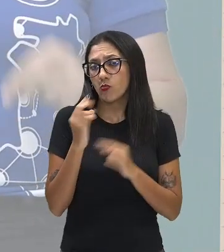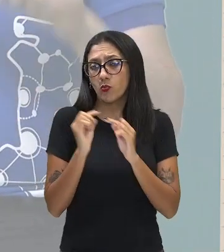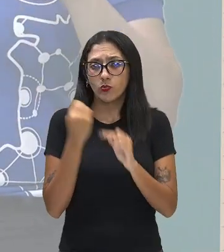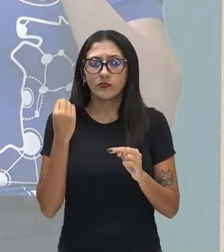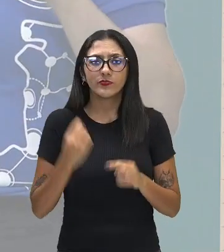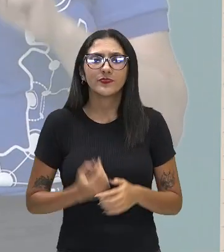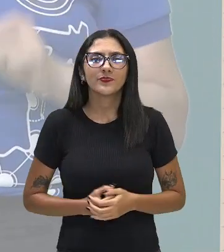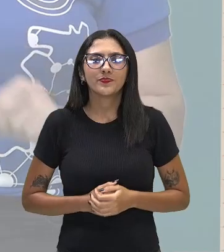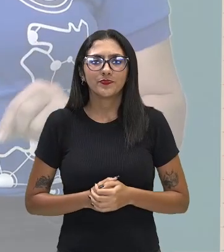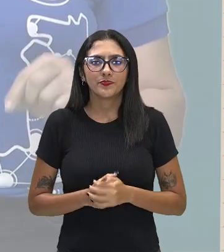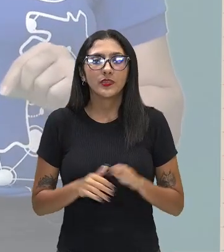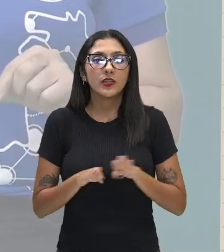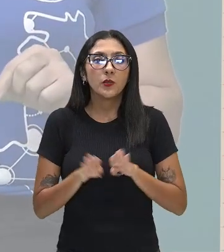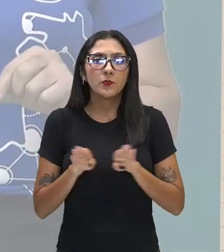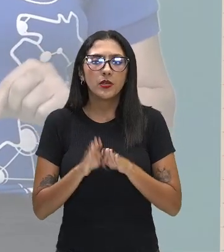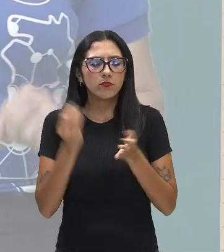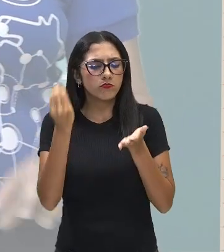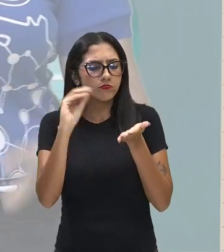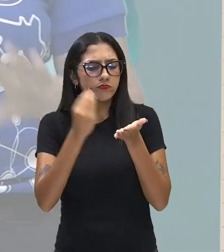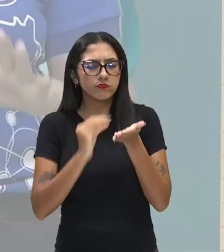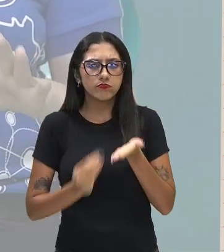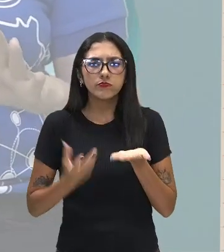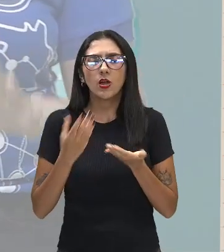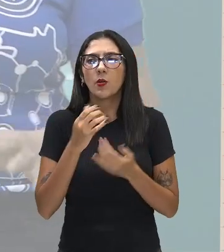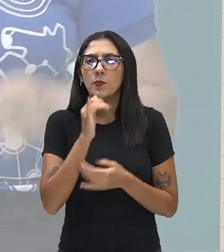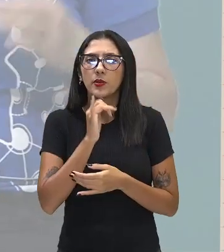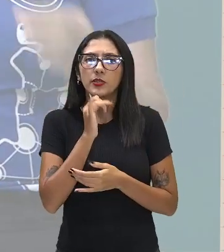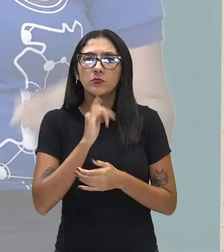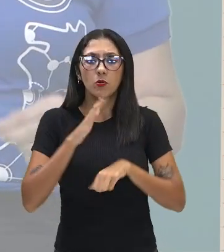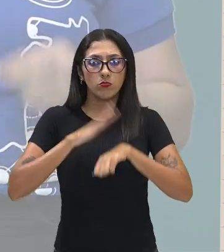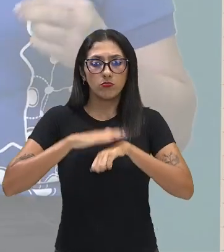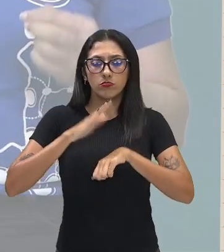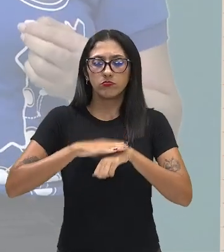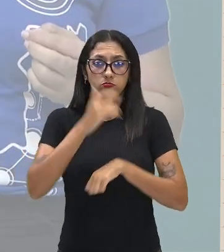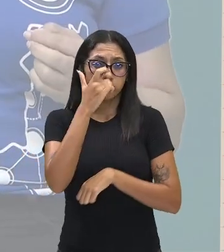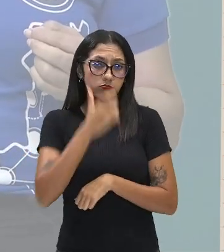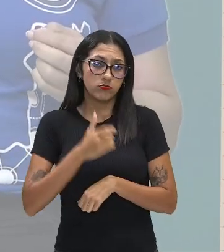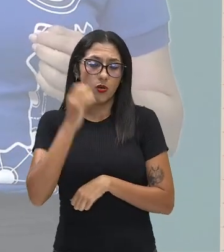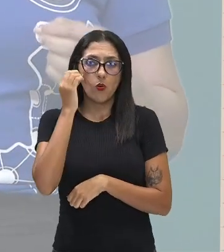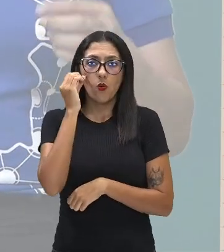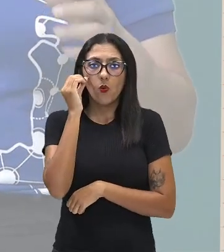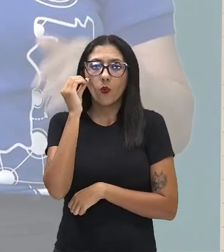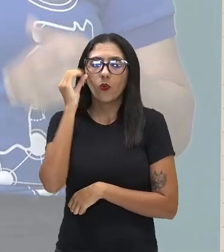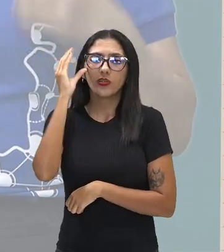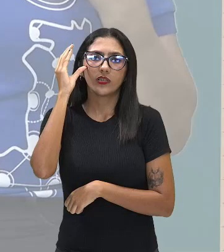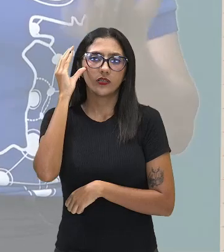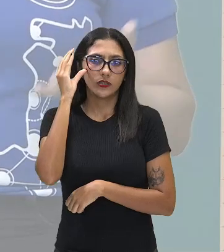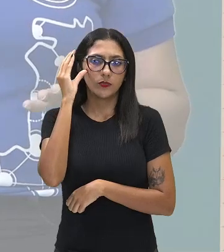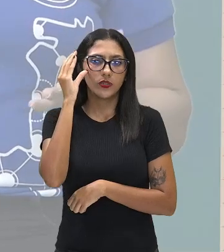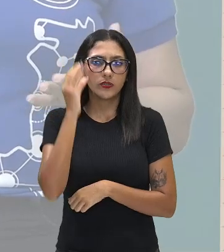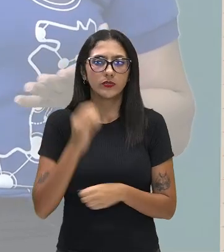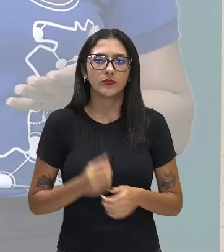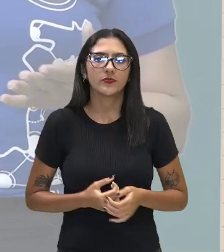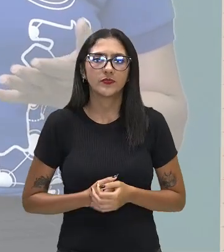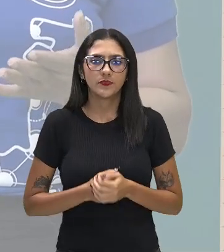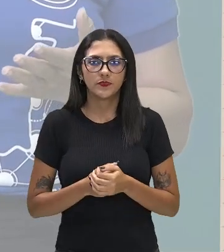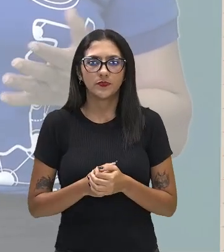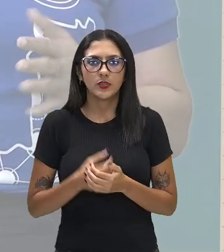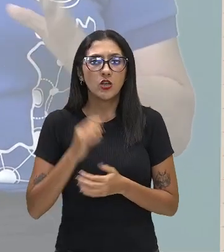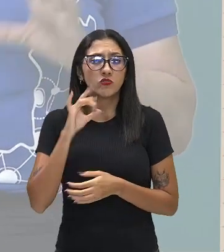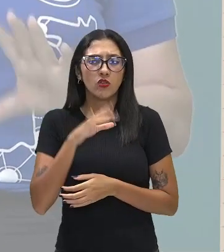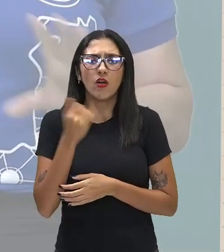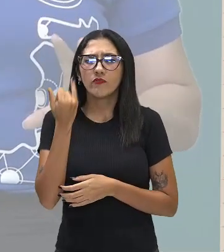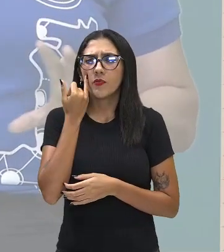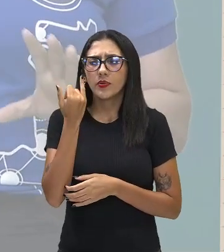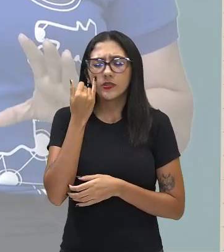Registrar aquilo que se aprendeu. É claro que você vai pesquisar, só em fazer a